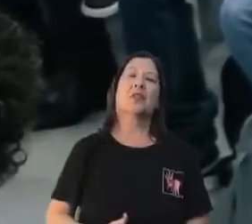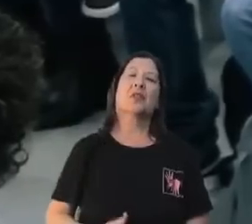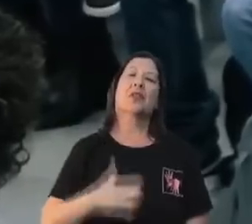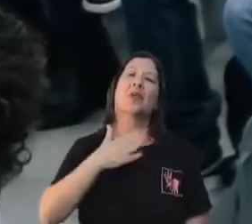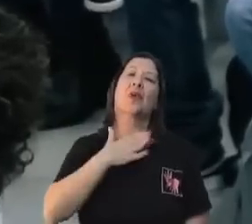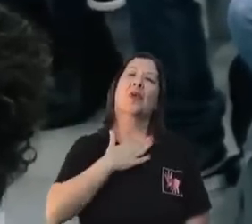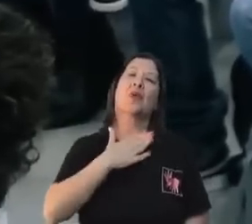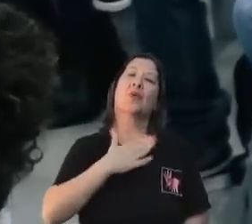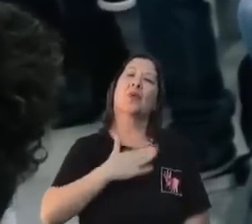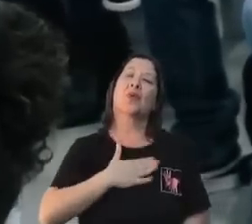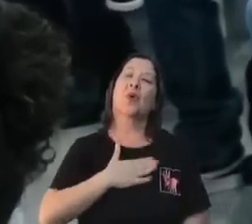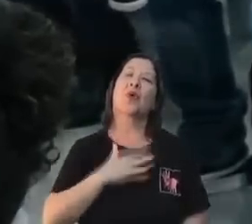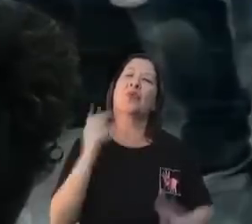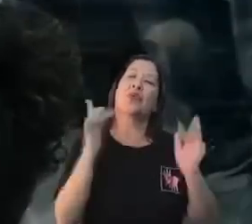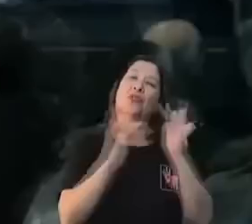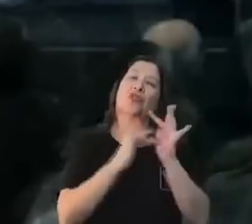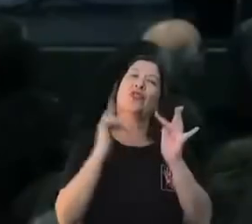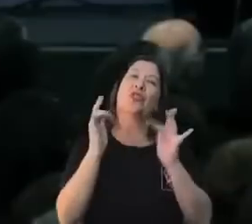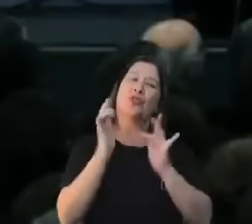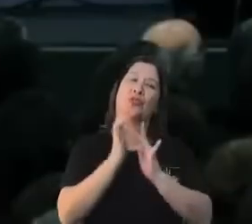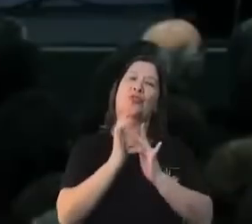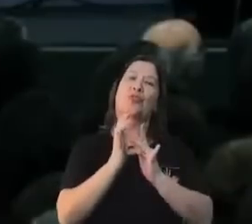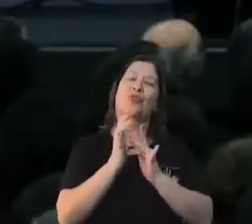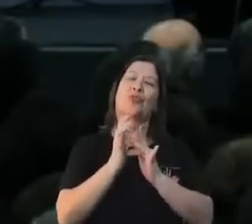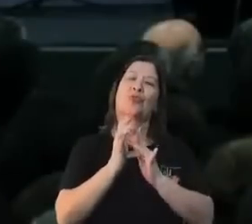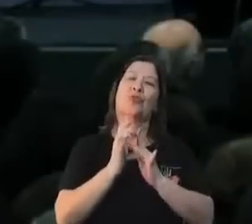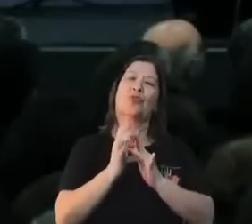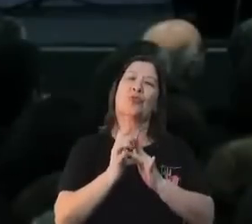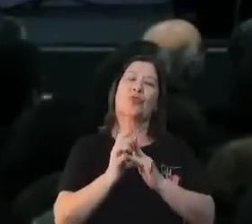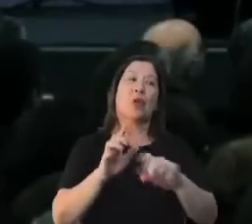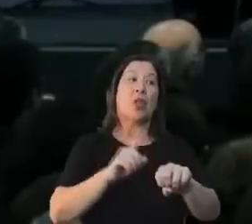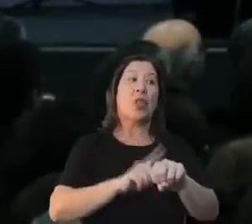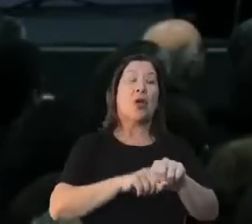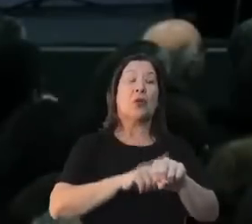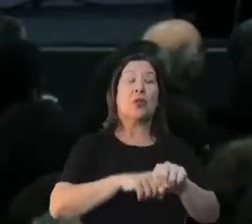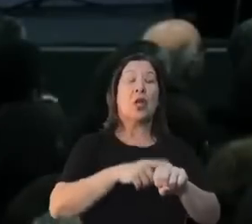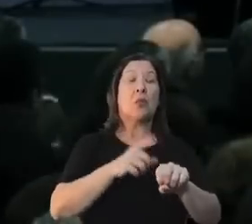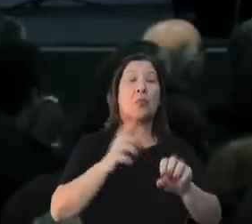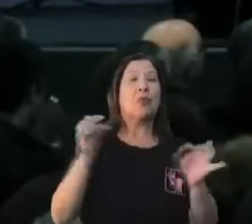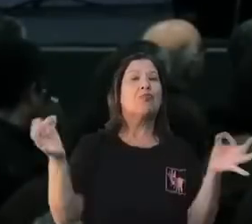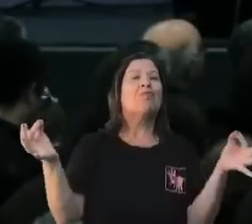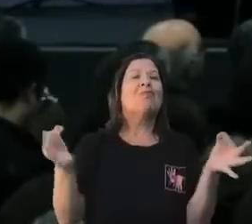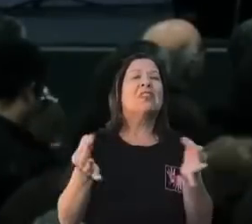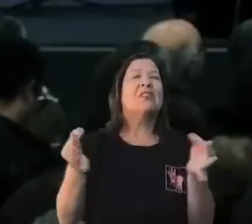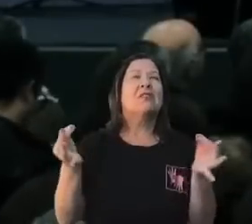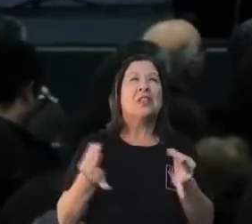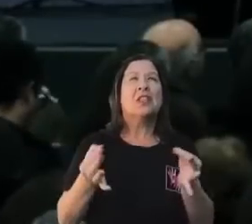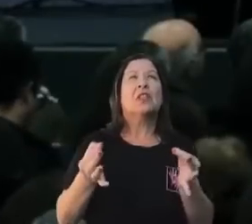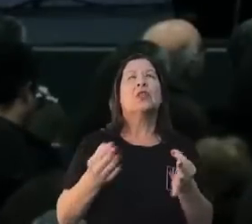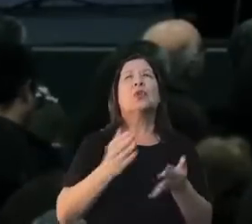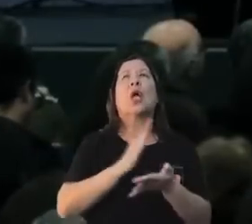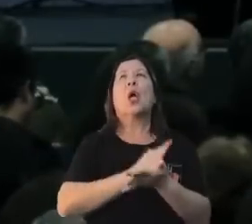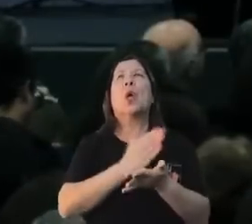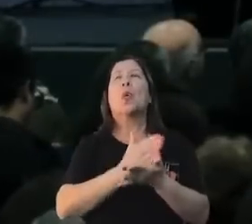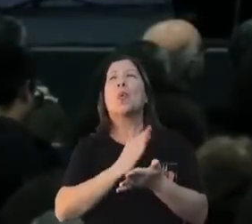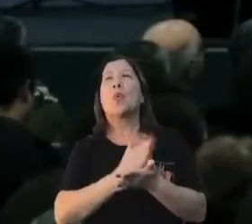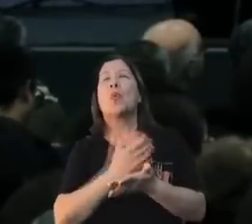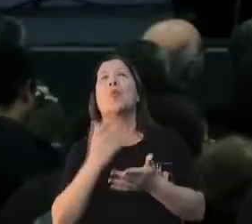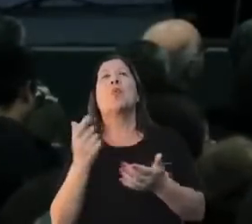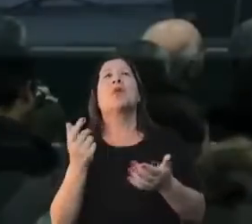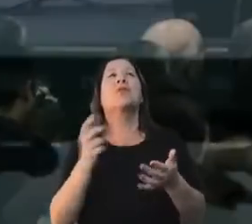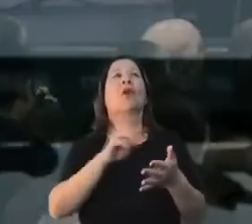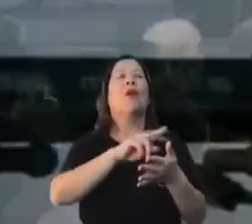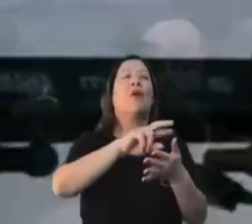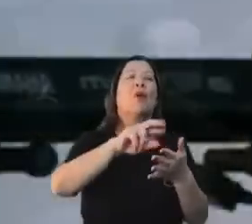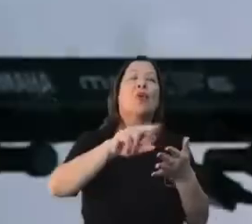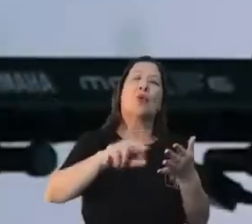Faça no tempo certo. Há coisas na vida, irmãos, que ou fazemos hoje, ou nunca mais vamos